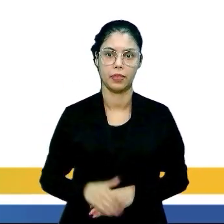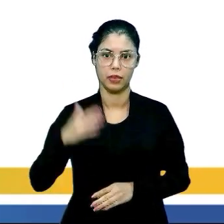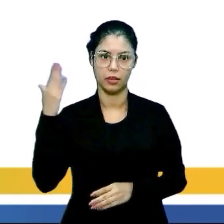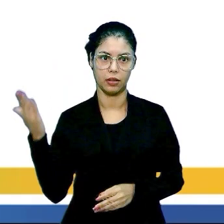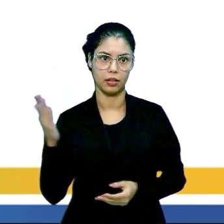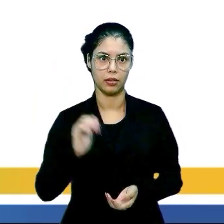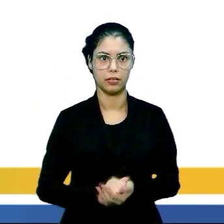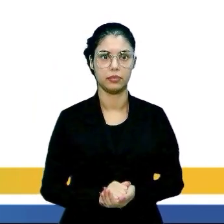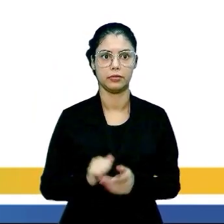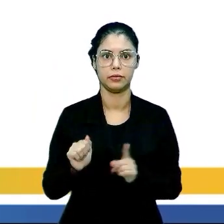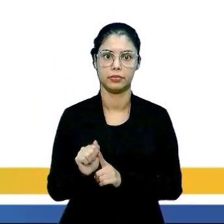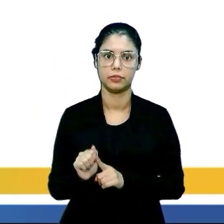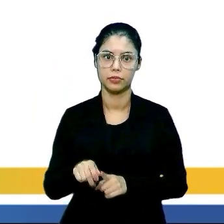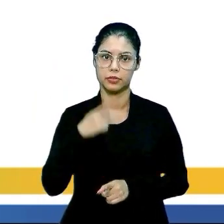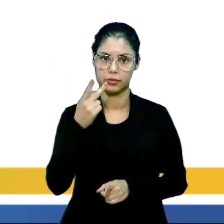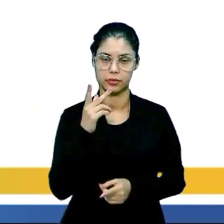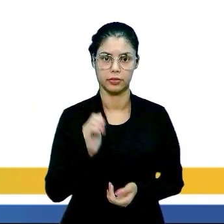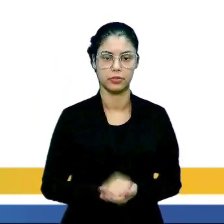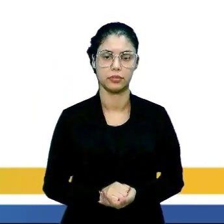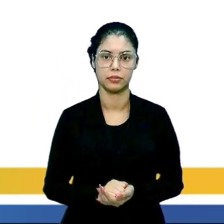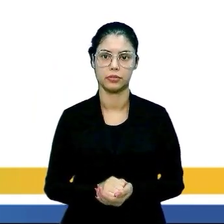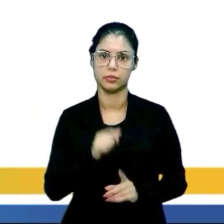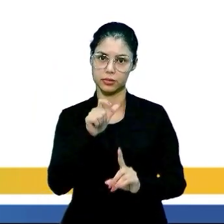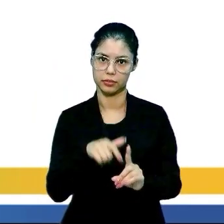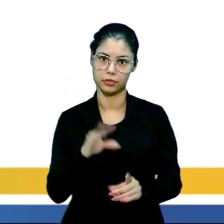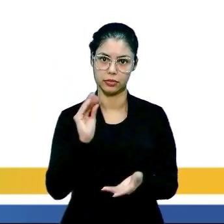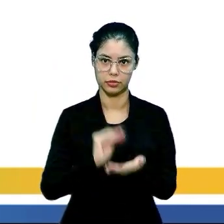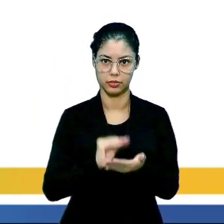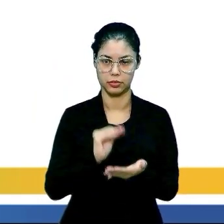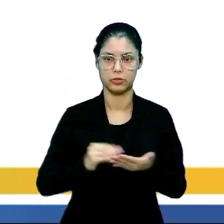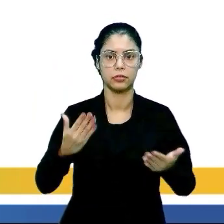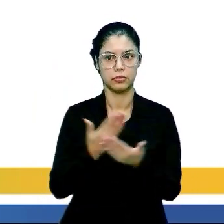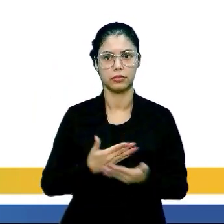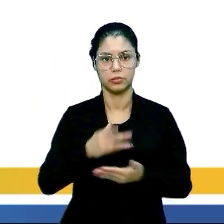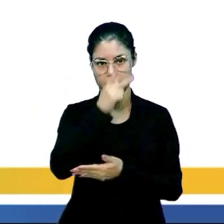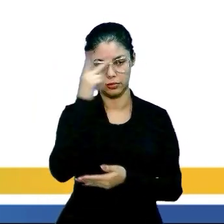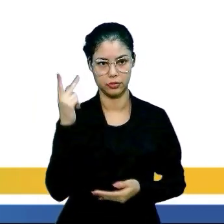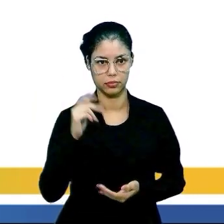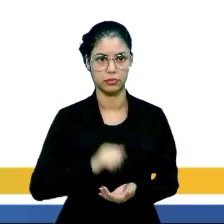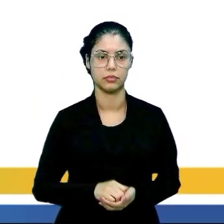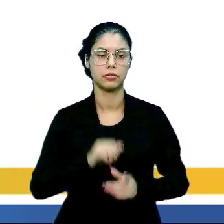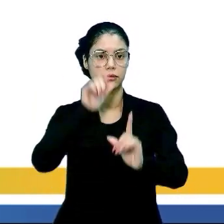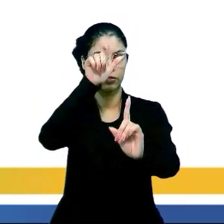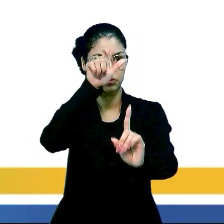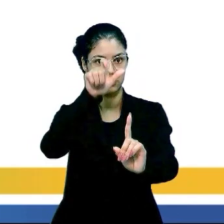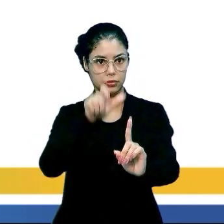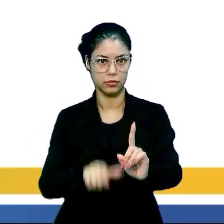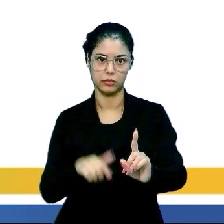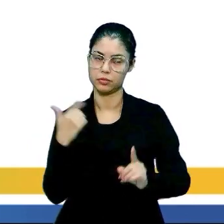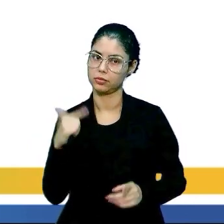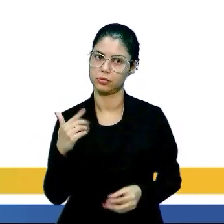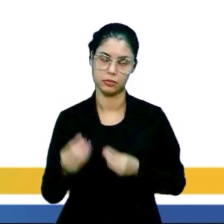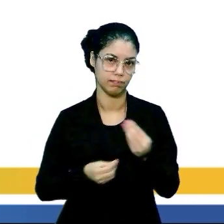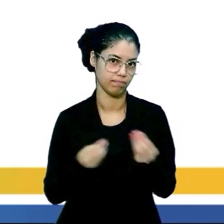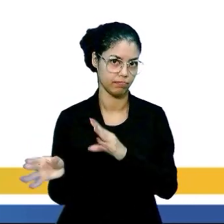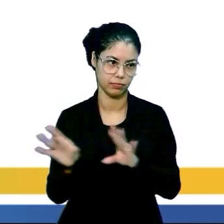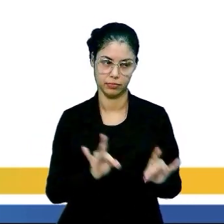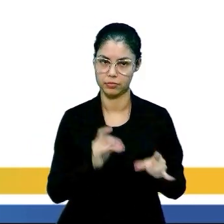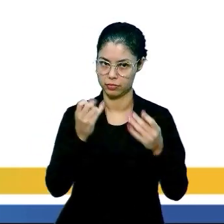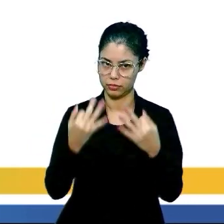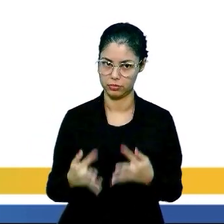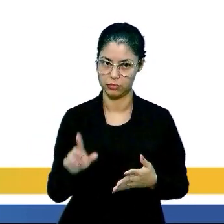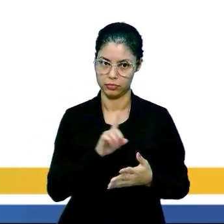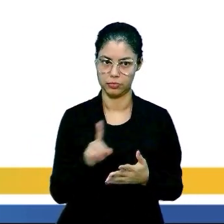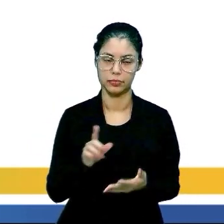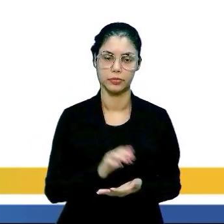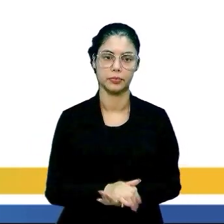Aí a letra A menção a enfermidades que indicam falta de cuidado pessoal, ele não trata disso de